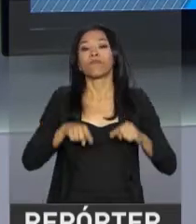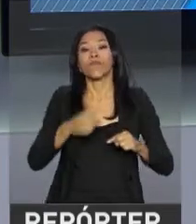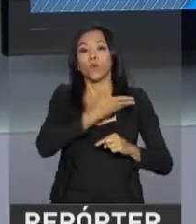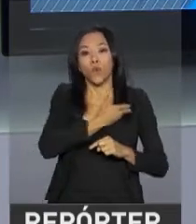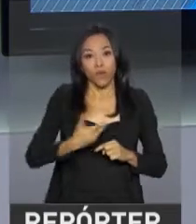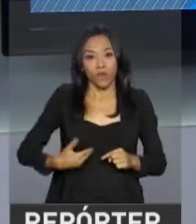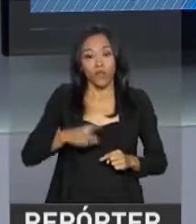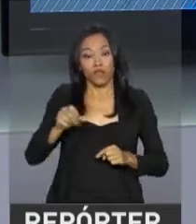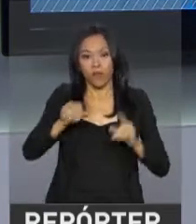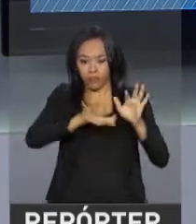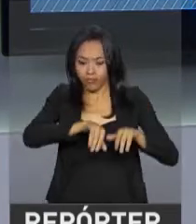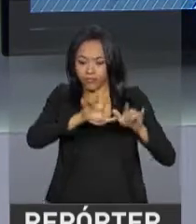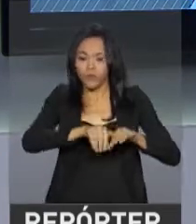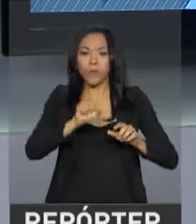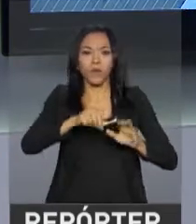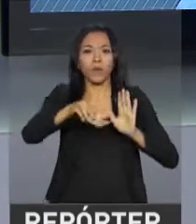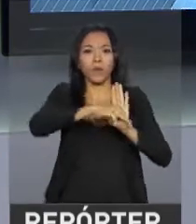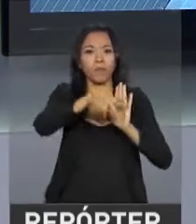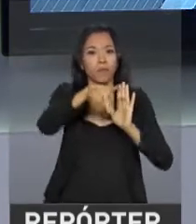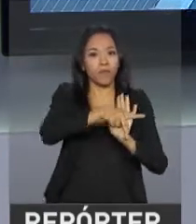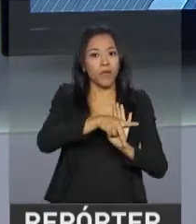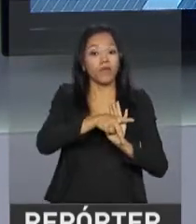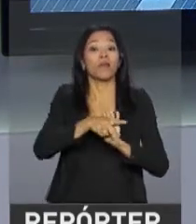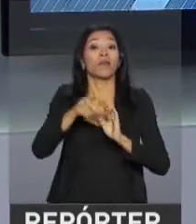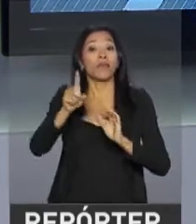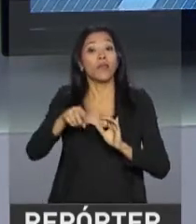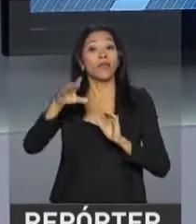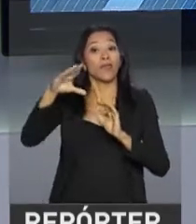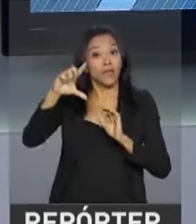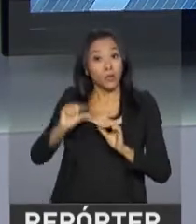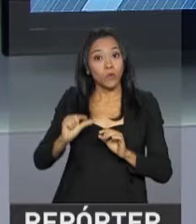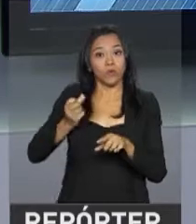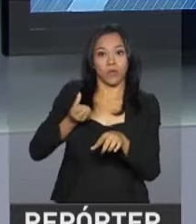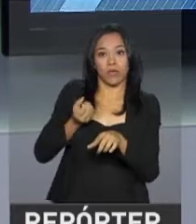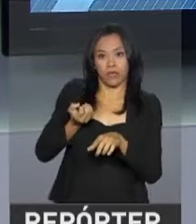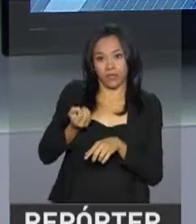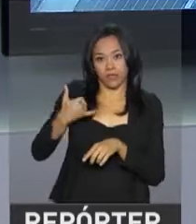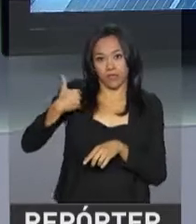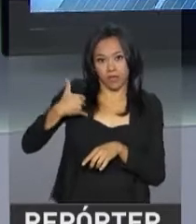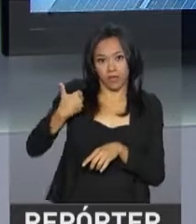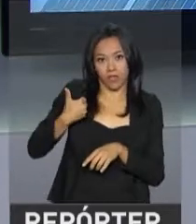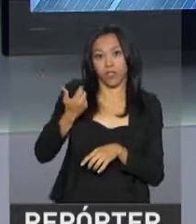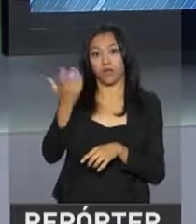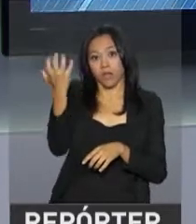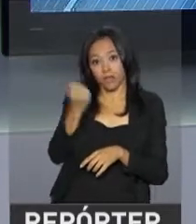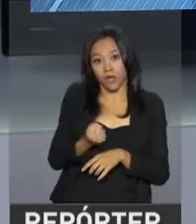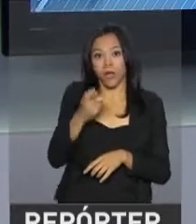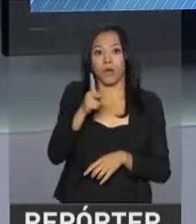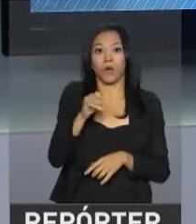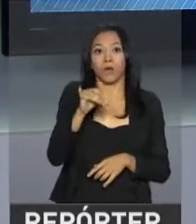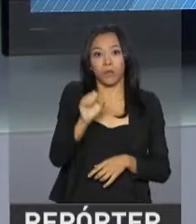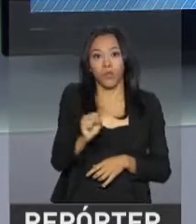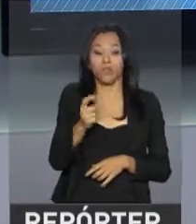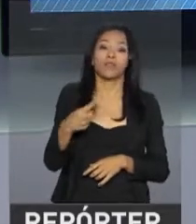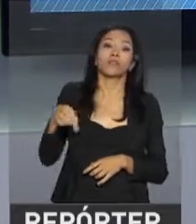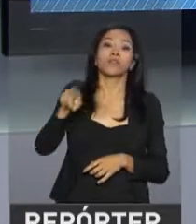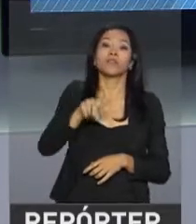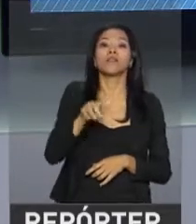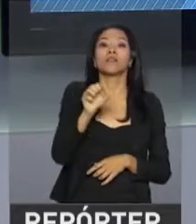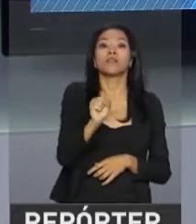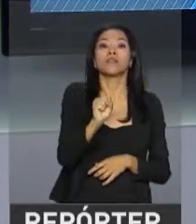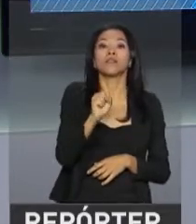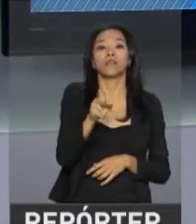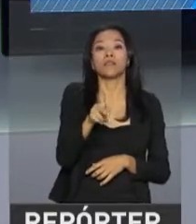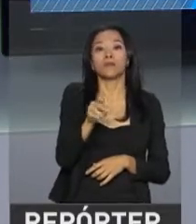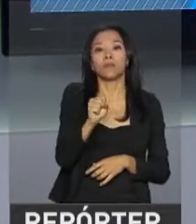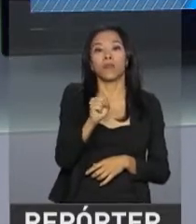editar uma medida provisória que reduz para 60 anos a idade para o saque do PIS/PASEP. O anúncio foi feito hoje pelo presidente Michel Temer